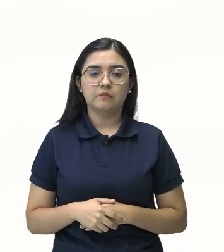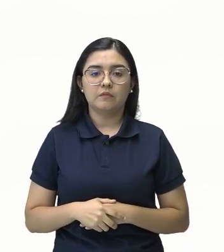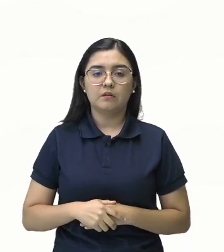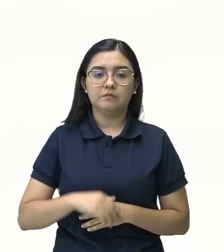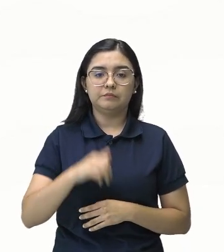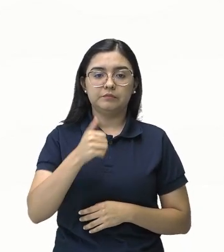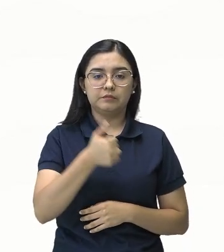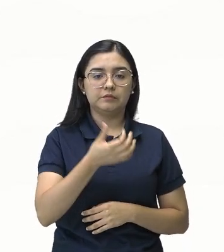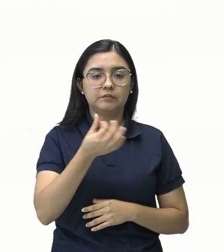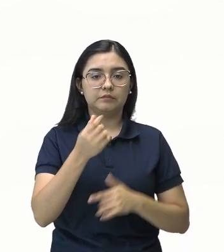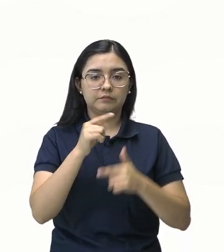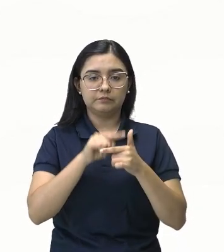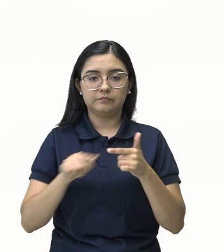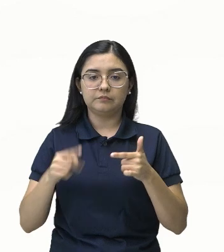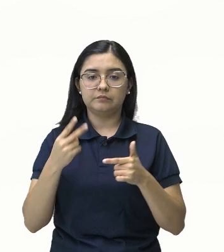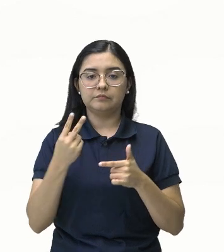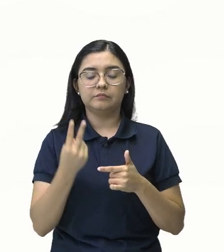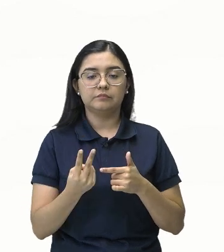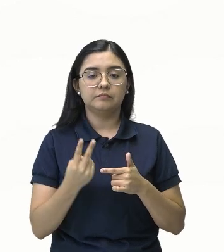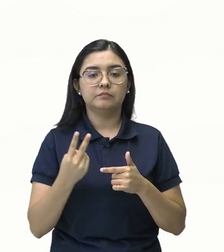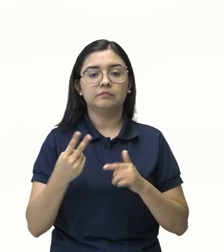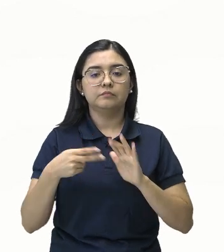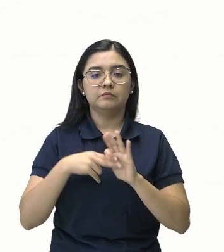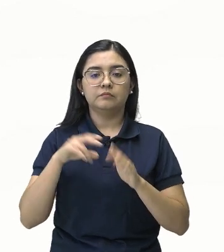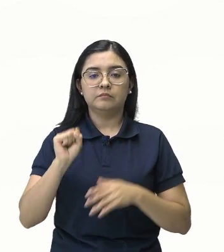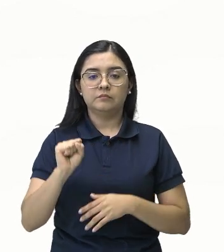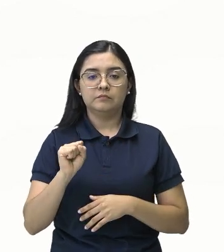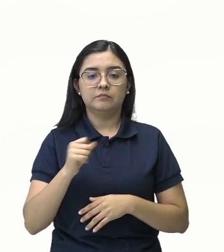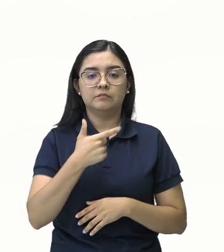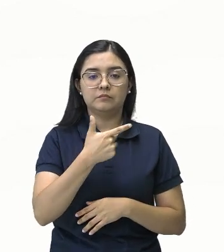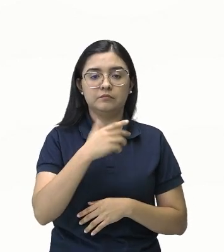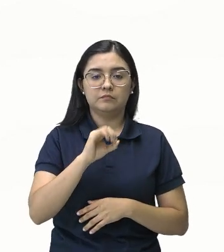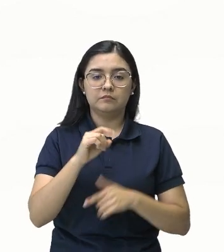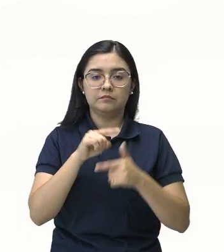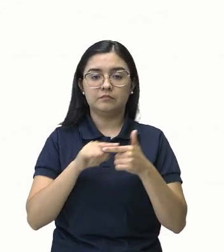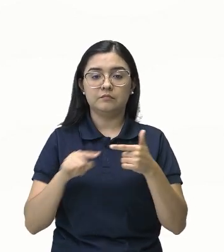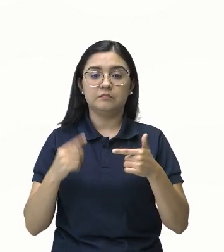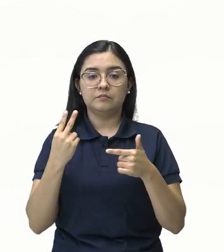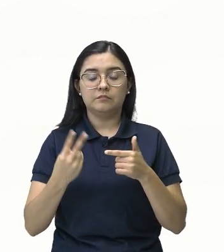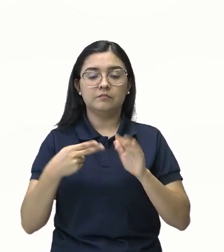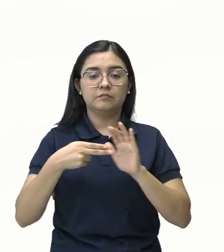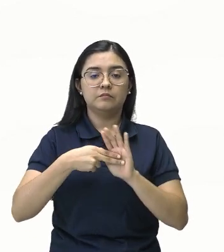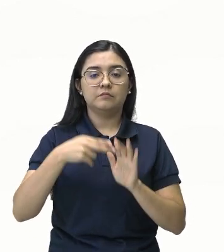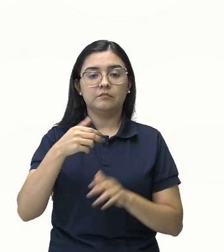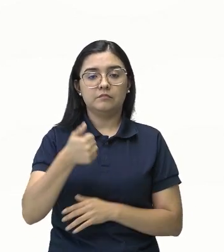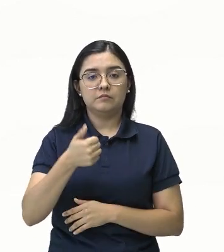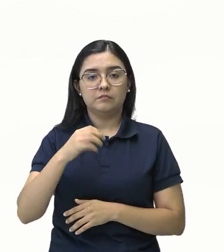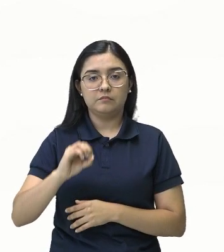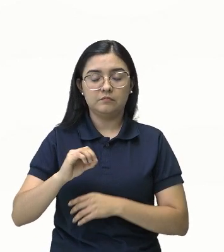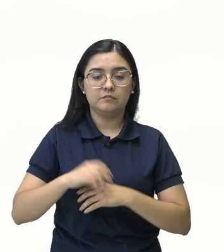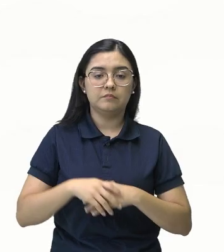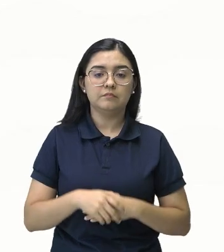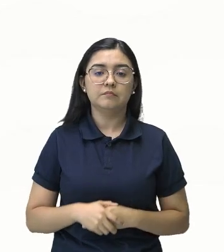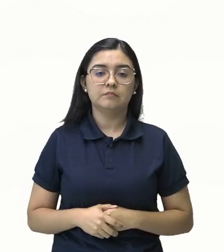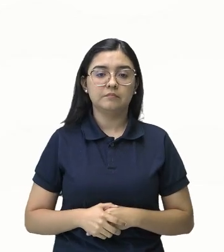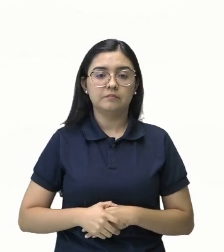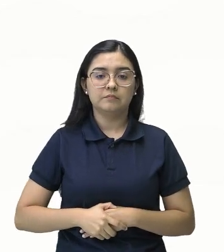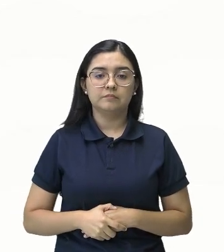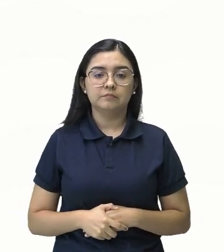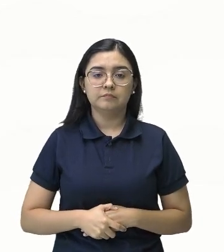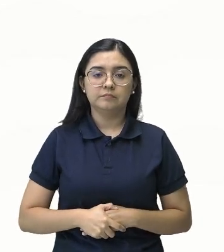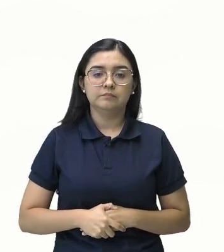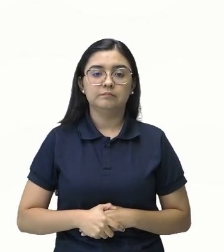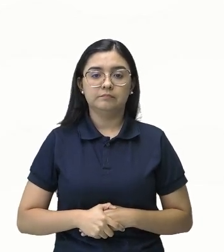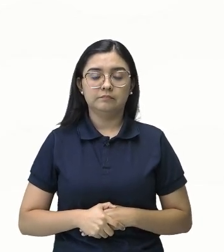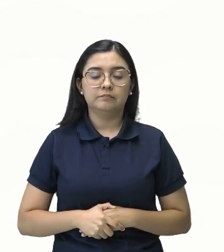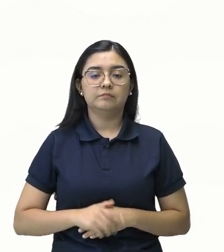por 2, 8. 20 dividido por 2, 10. Ok. Já